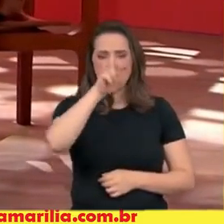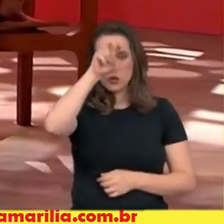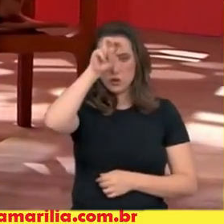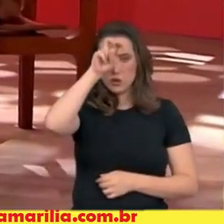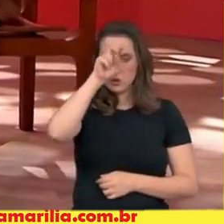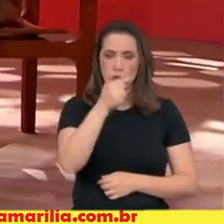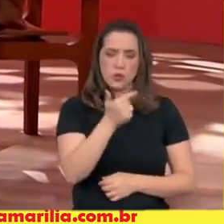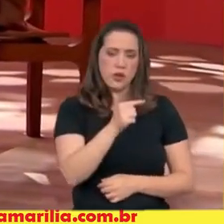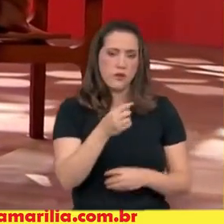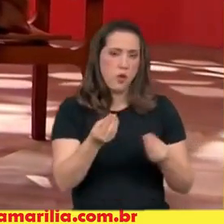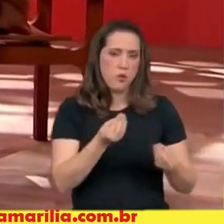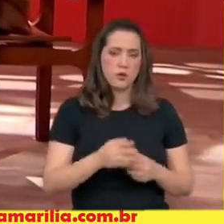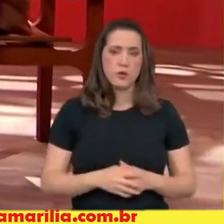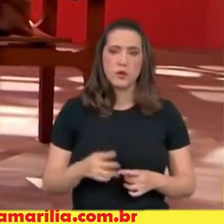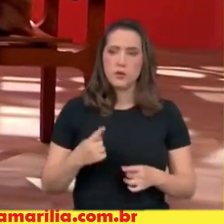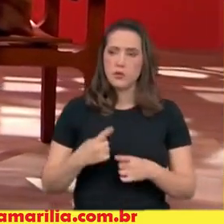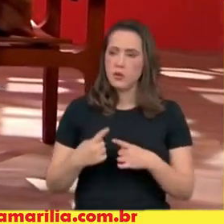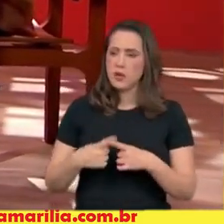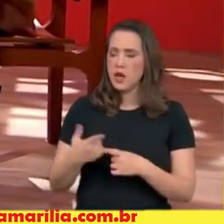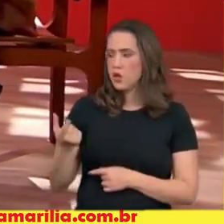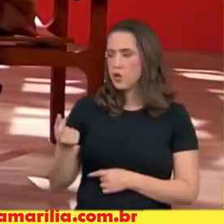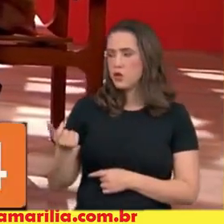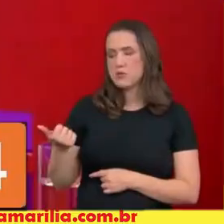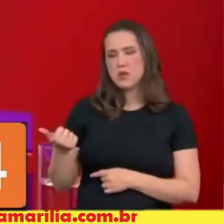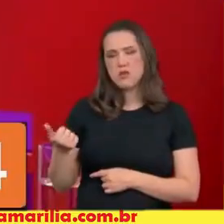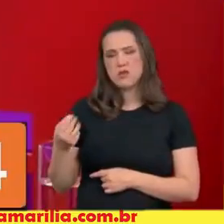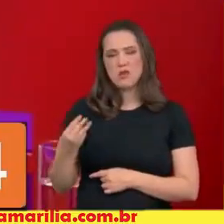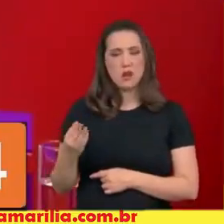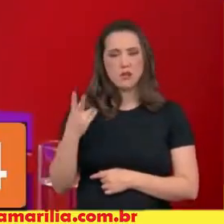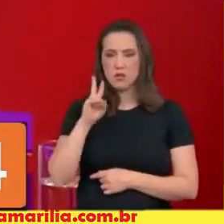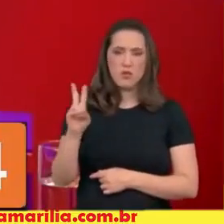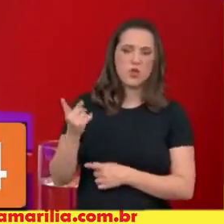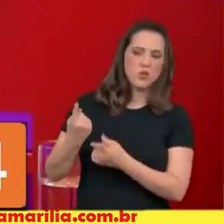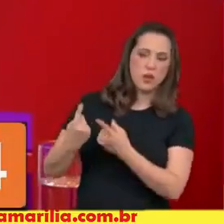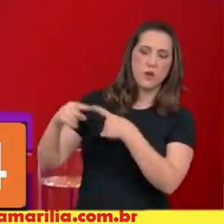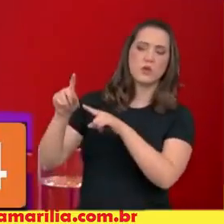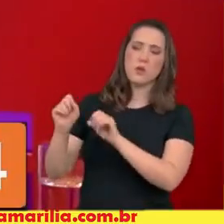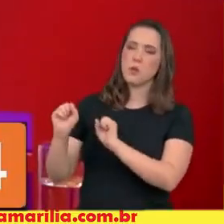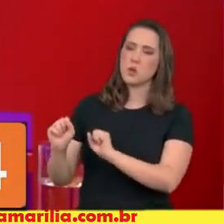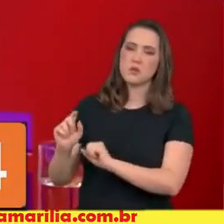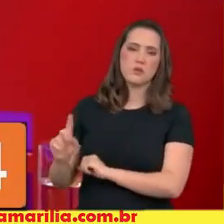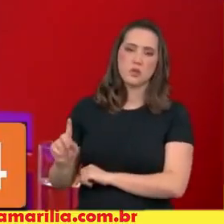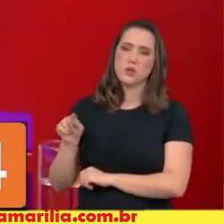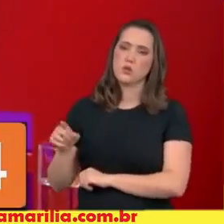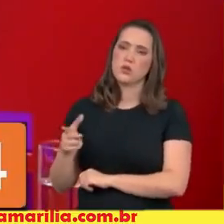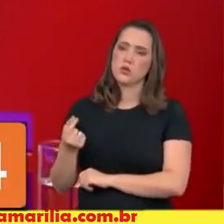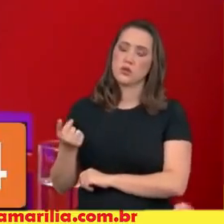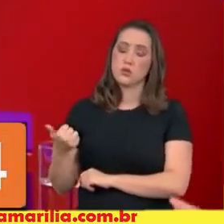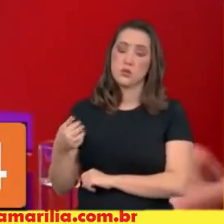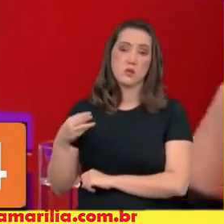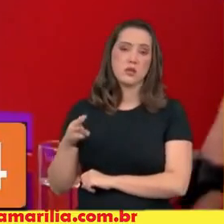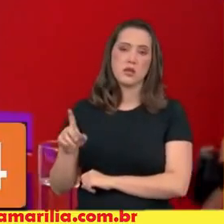teve a possibilidade, que aqui em 2013 eu não vejo que tinha uma revolução possível e desejável em 2013. Eu acho que